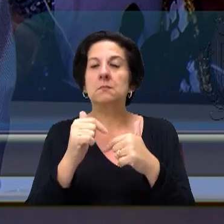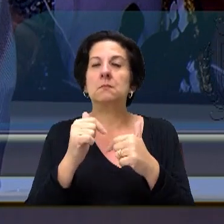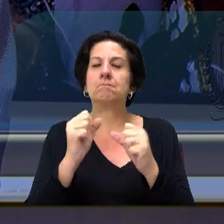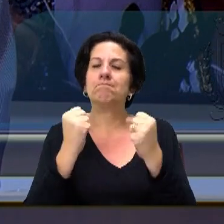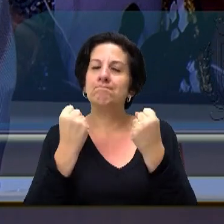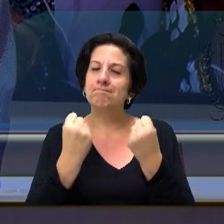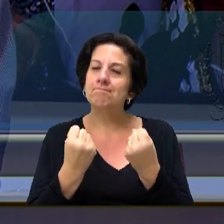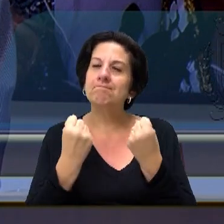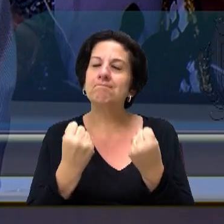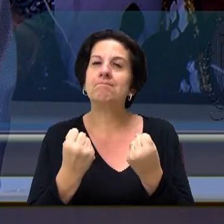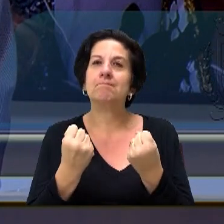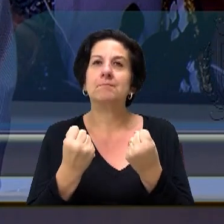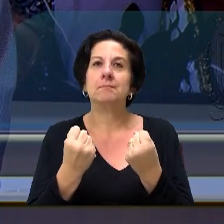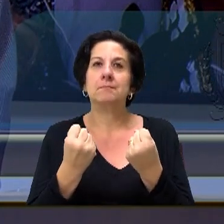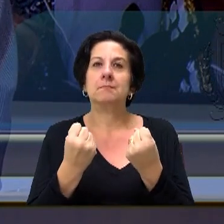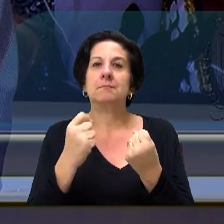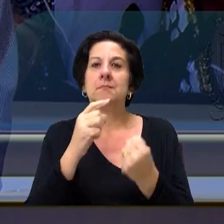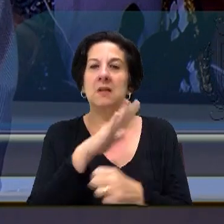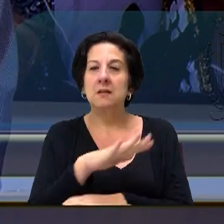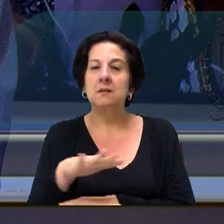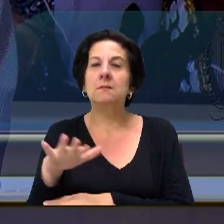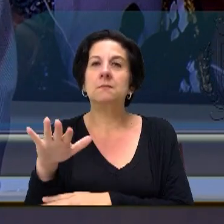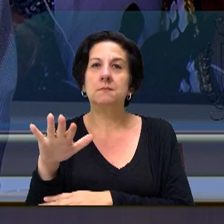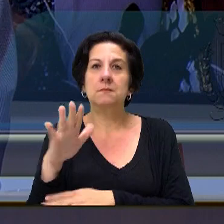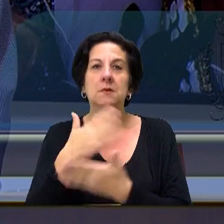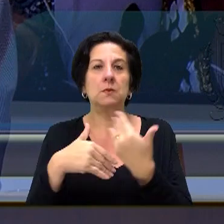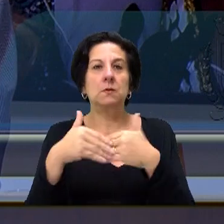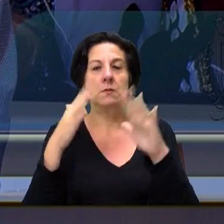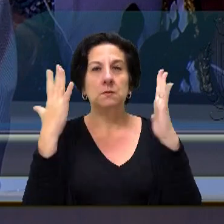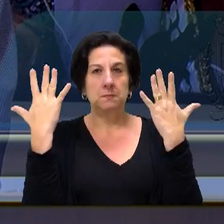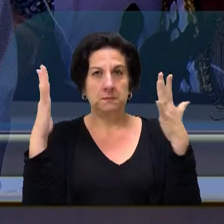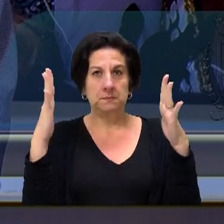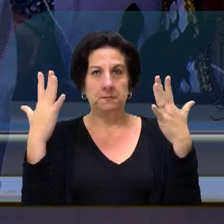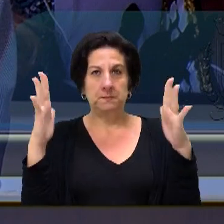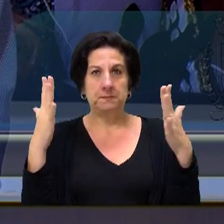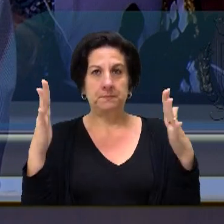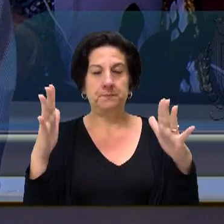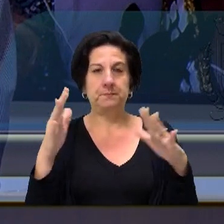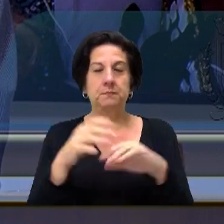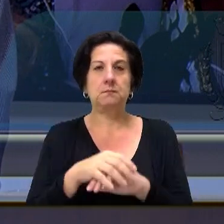intenso, muito forte a essas crianças. Todos de parabéns.